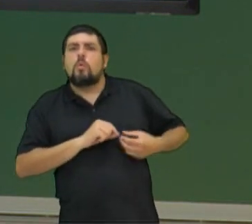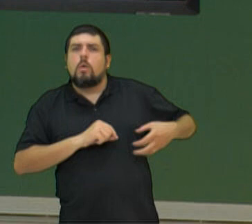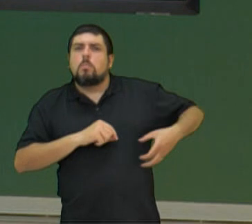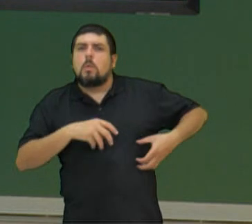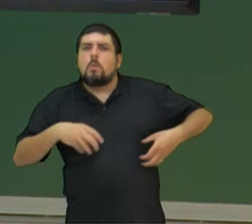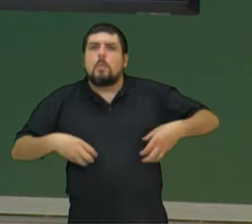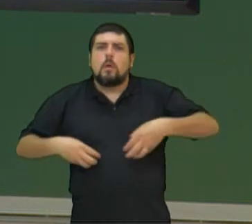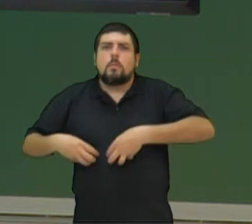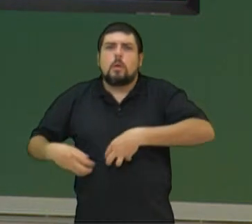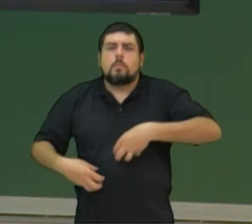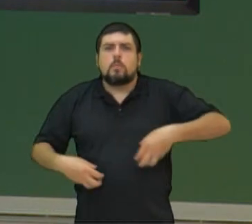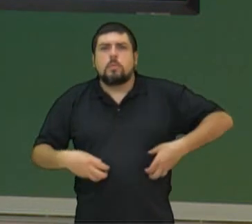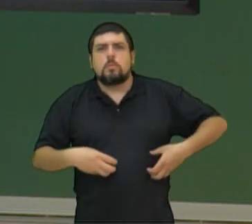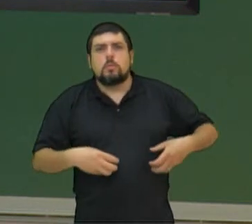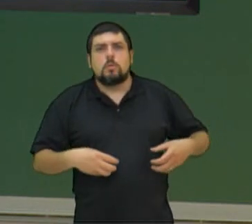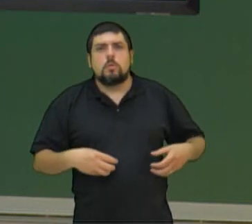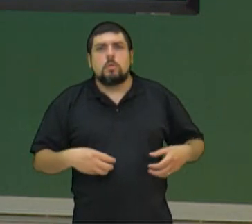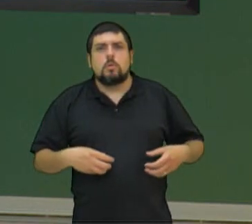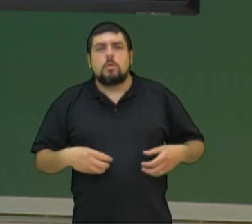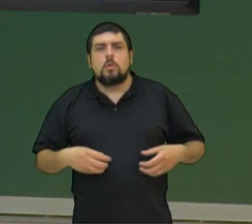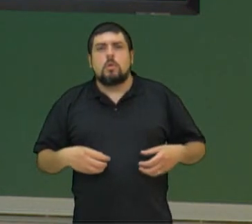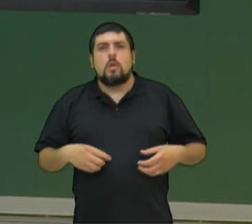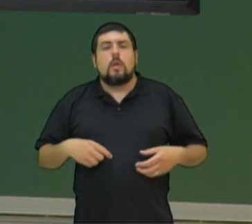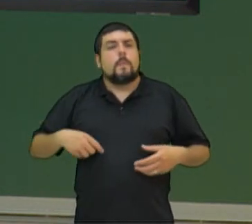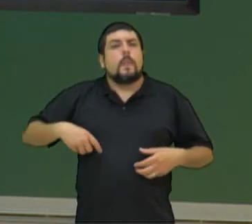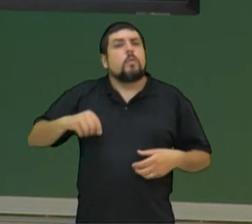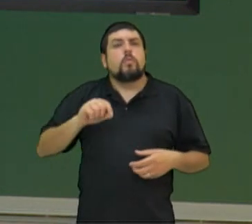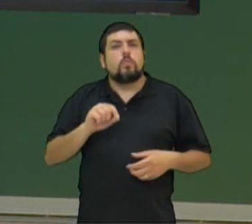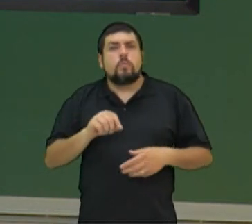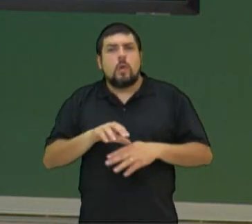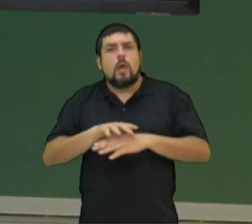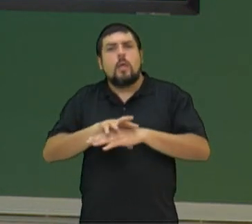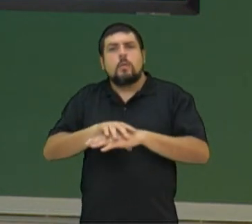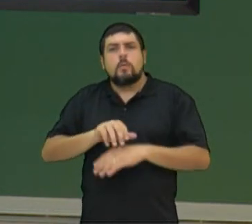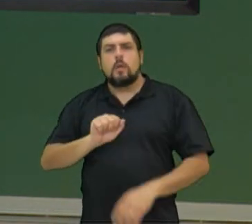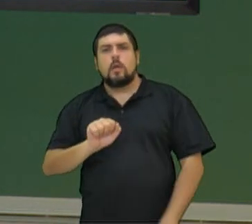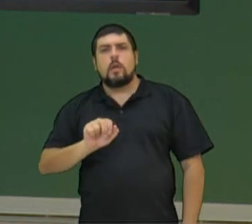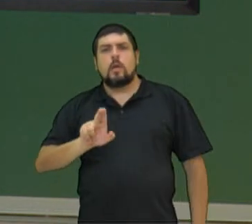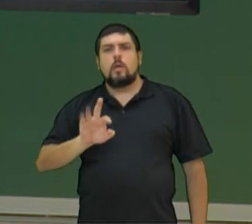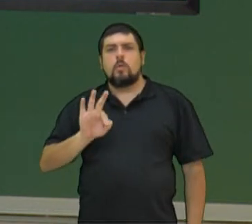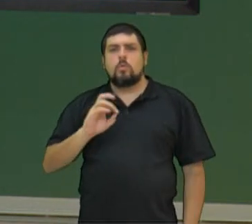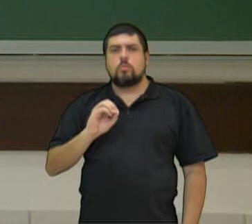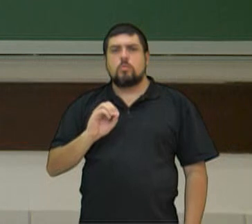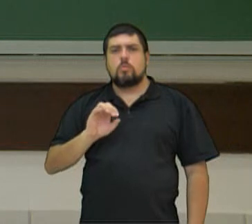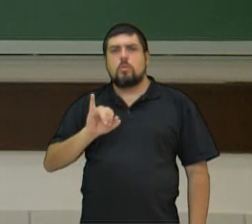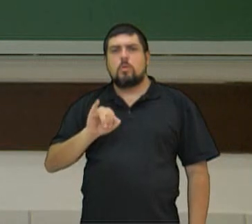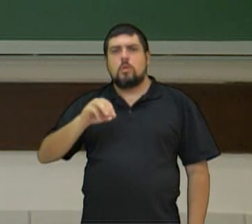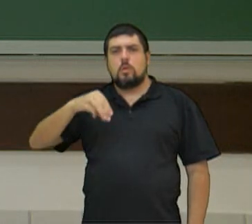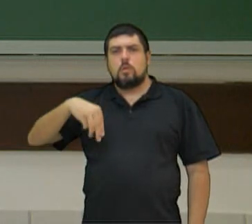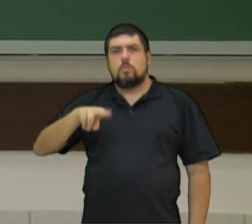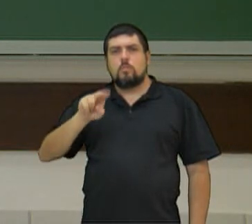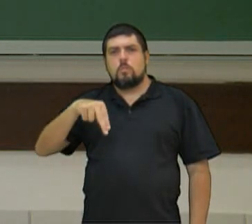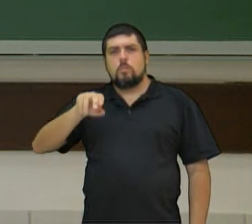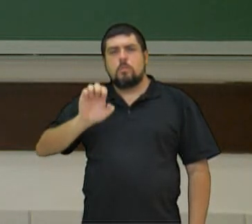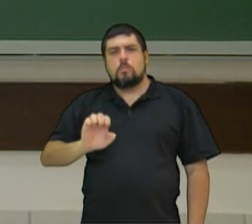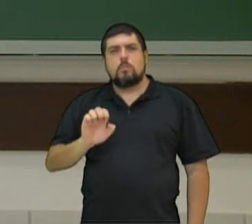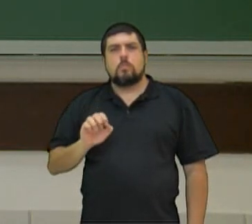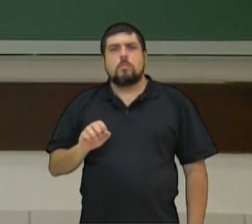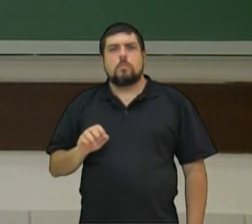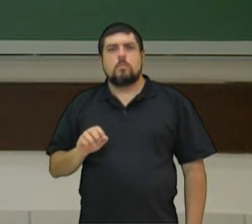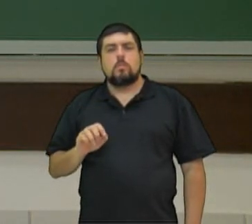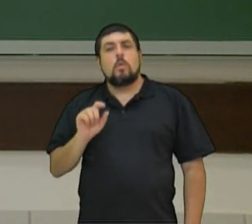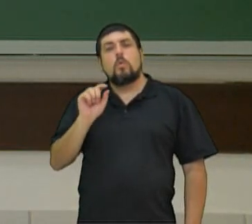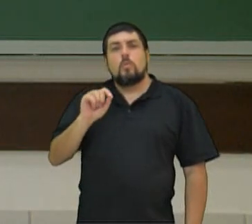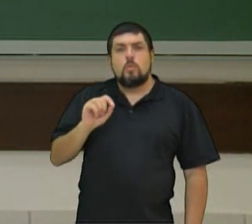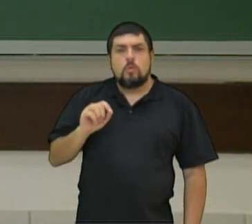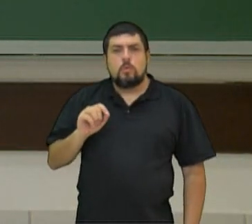uma doença chamada de autoimune, justamente por isso, porque o corpo dela passa a produzir células